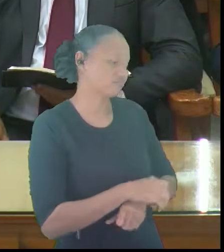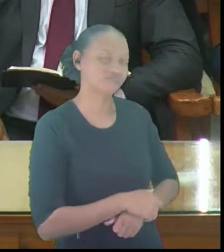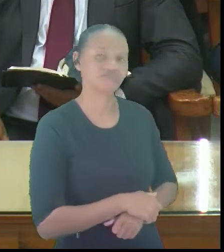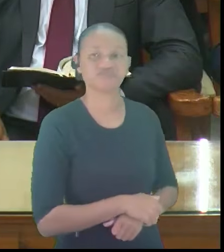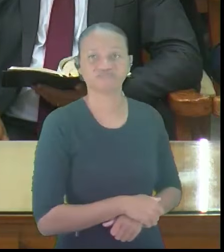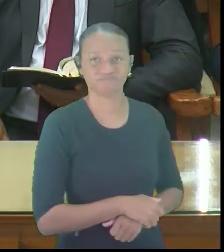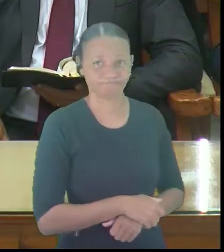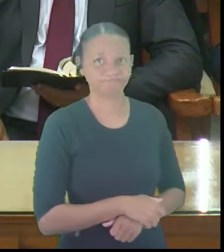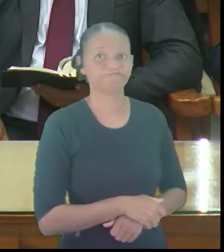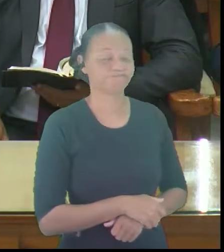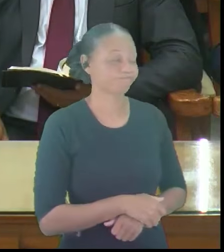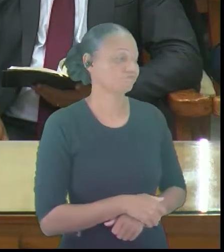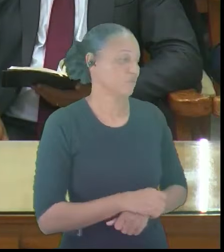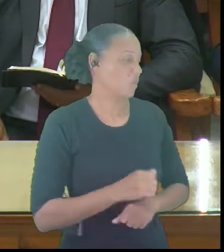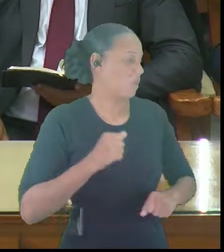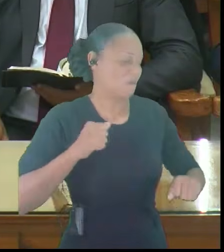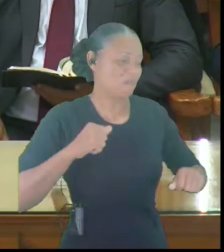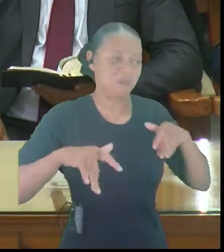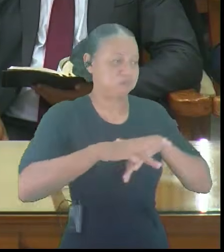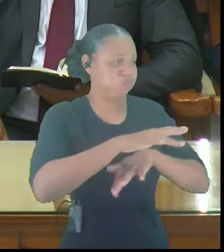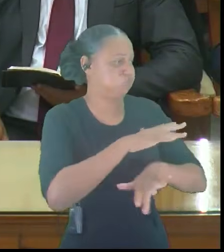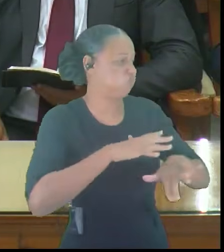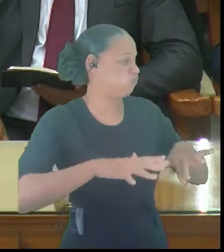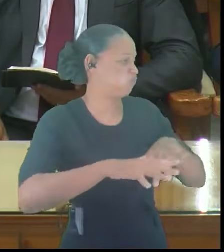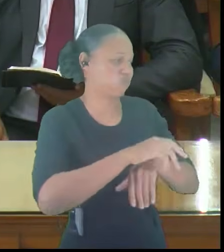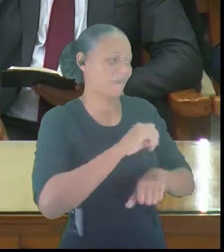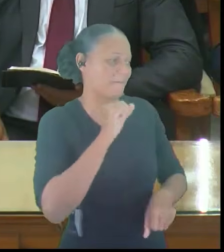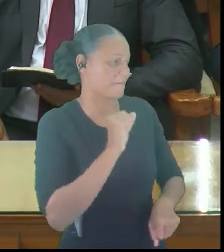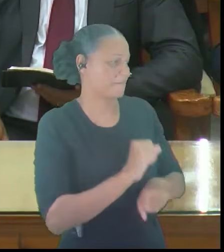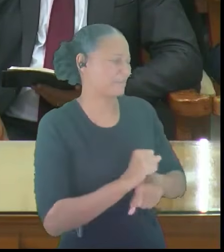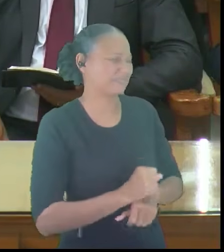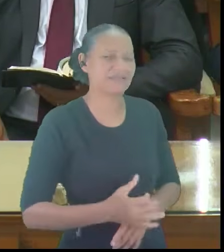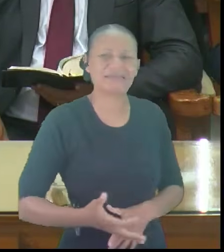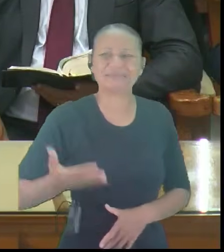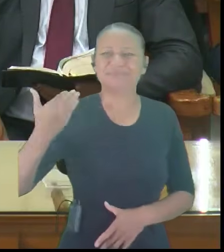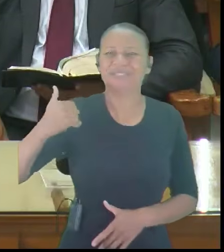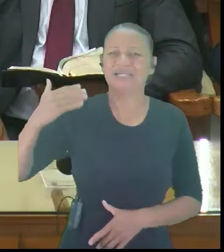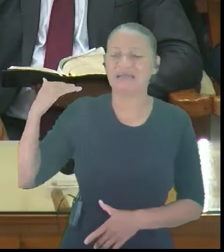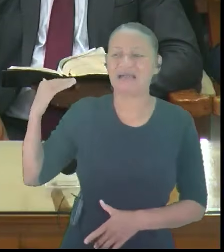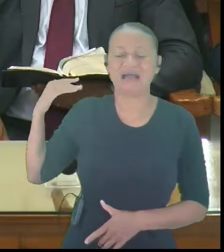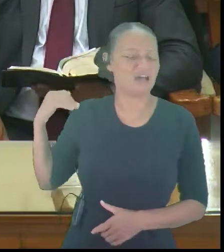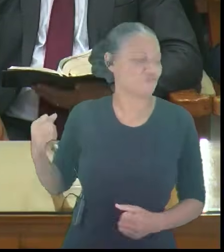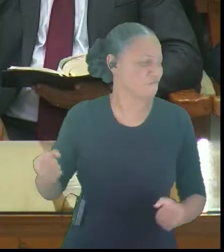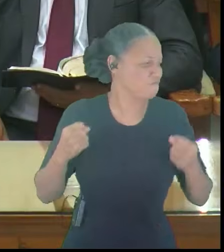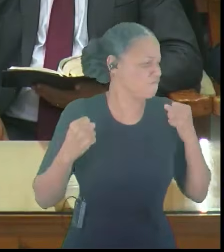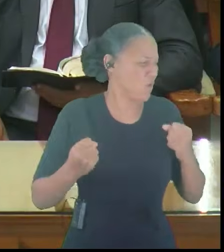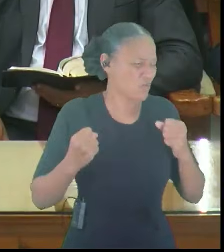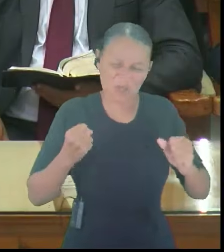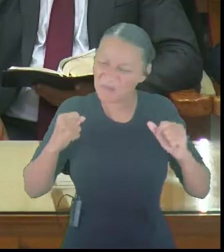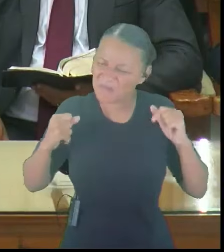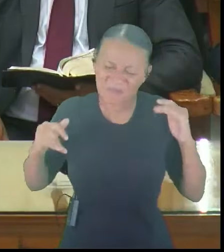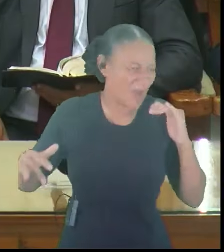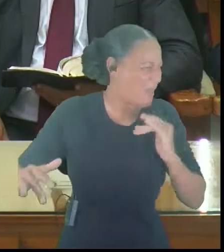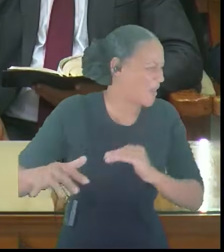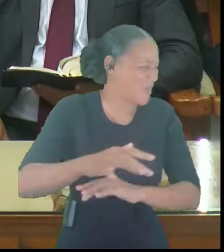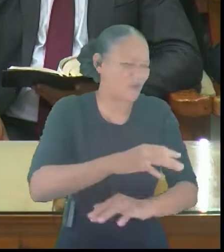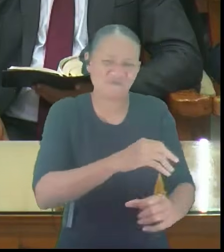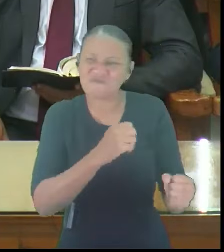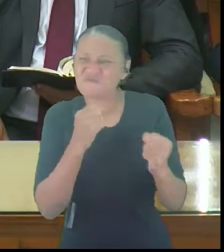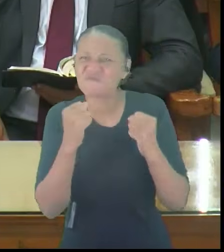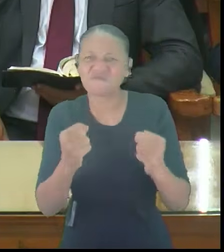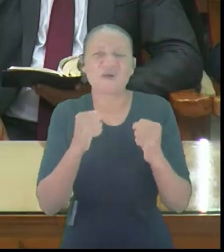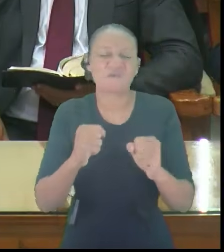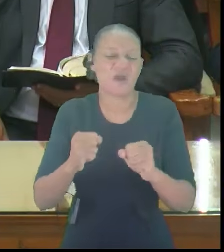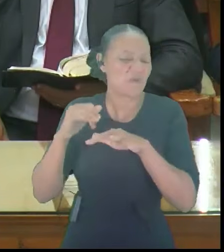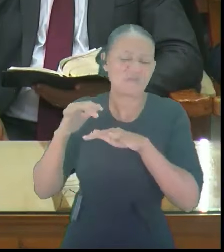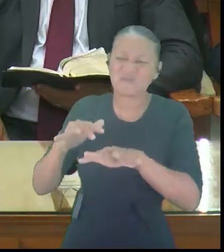O derramamento está parado. Igrejas que tiveram grandes despertamentos, grandes avivamentos, grandes